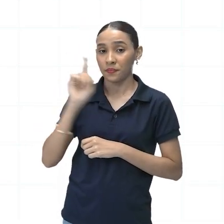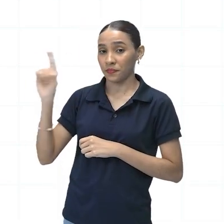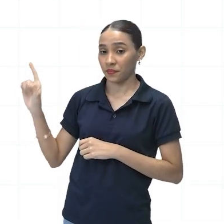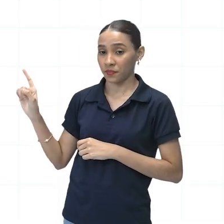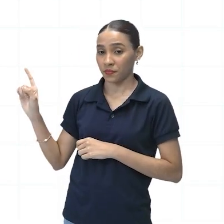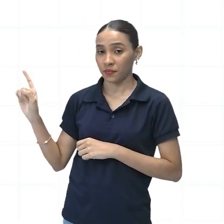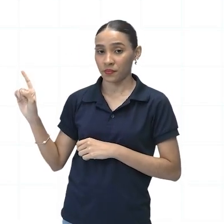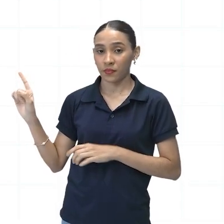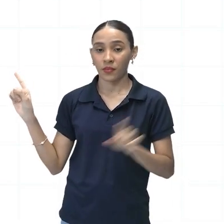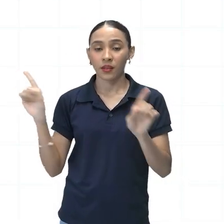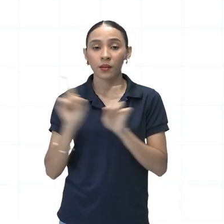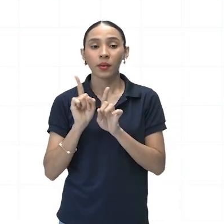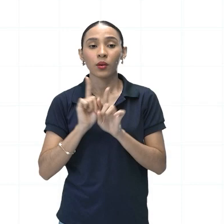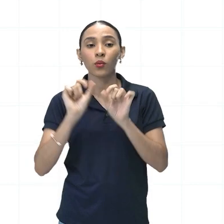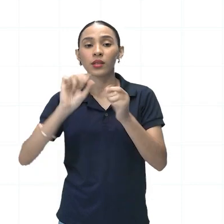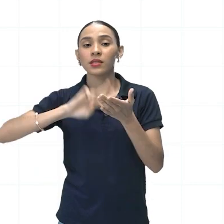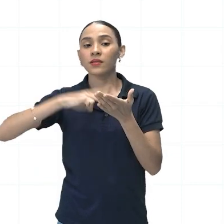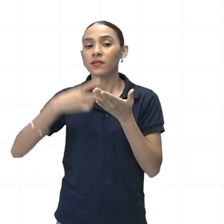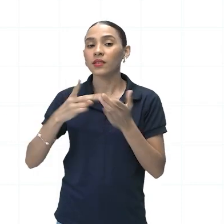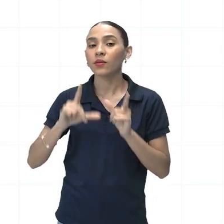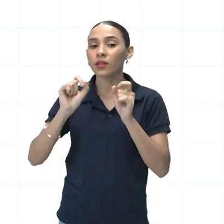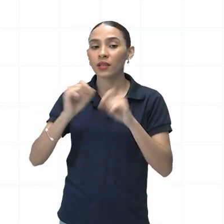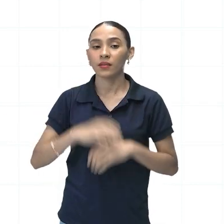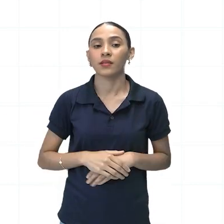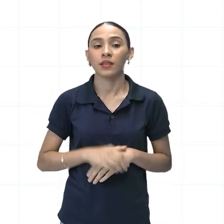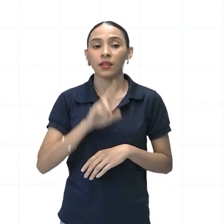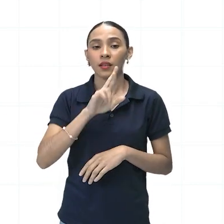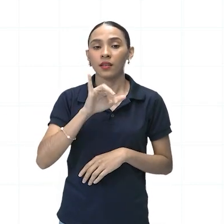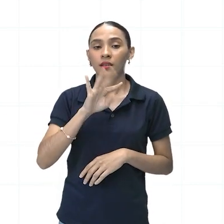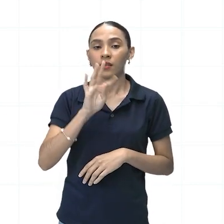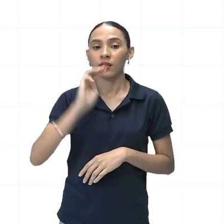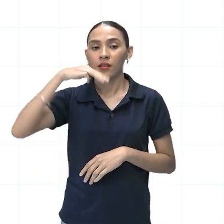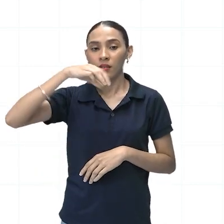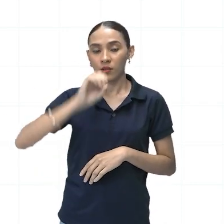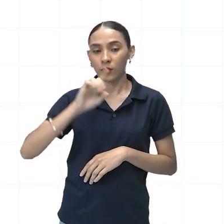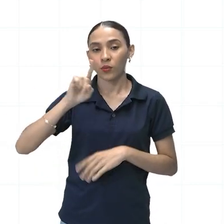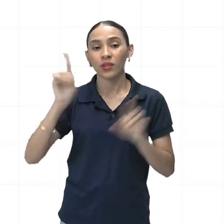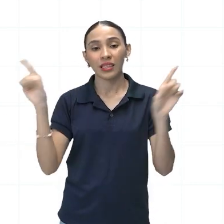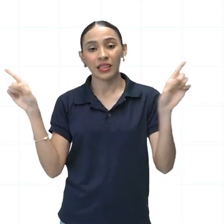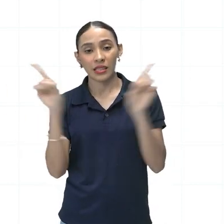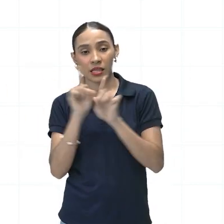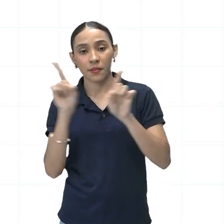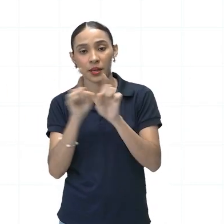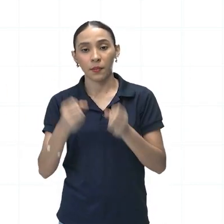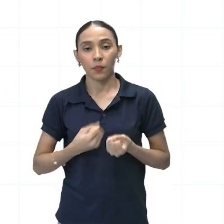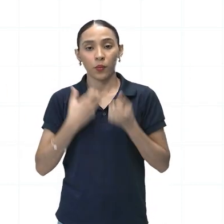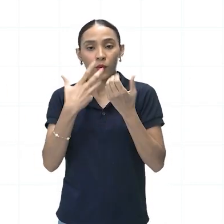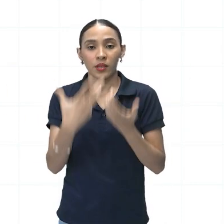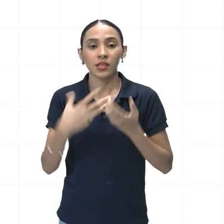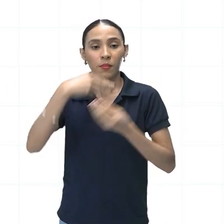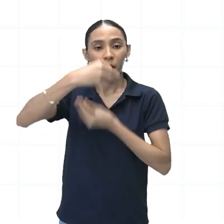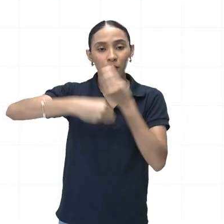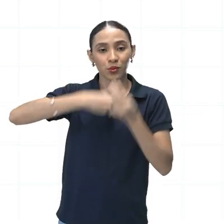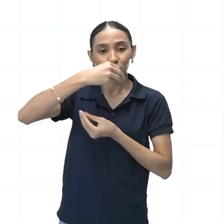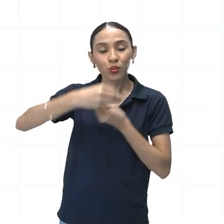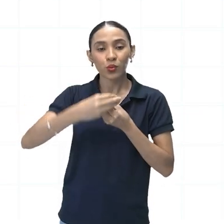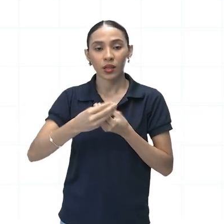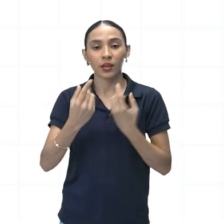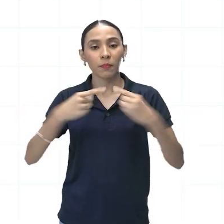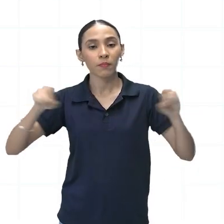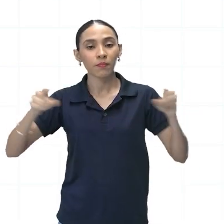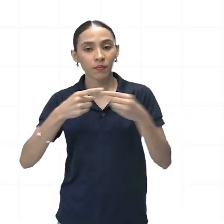and Poetry, o que traduzindo significa ritmo e poesia, ou seja, é uma mistura de